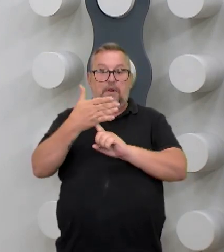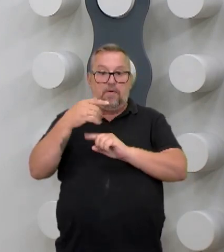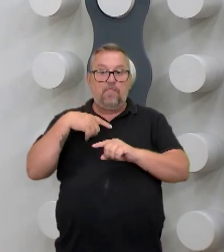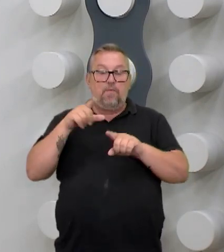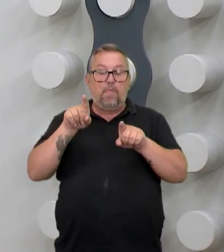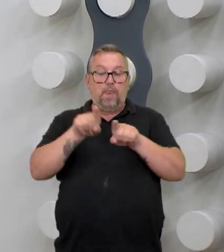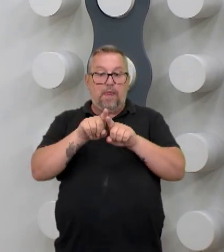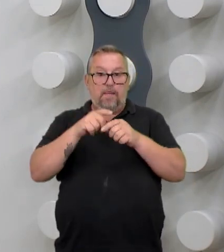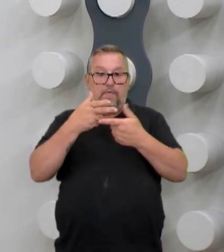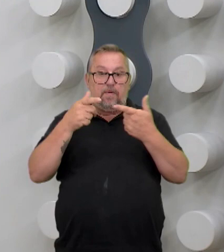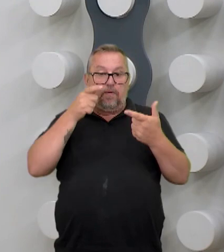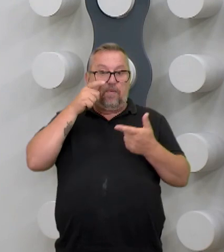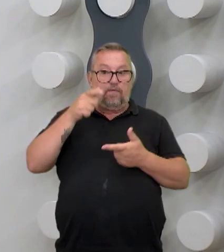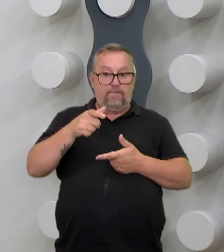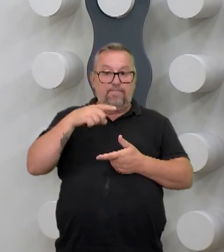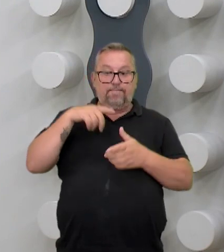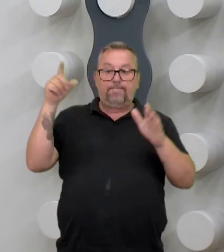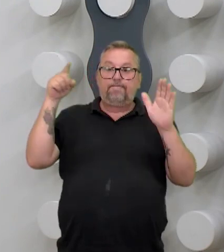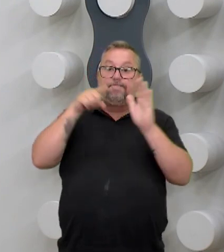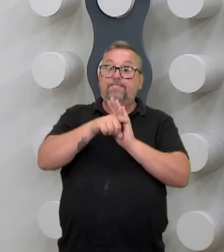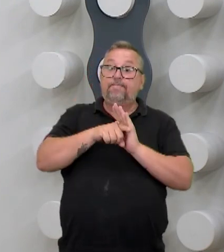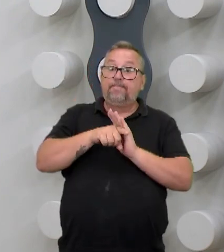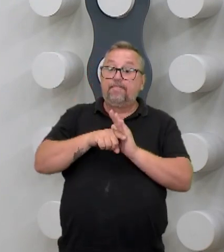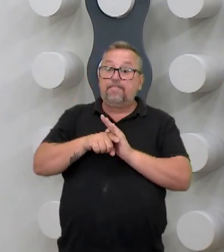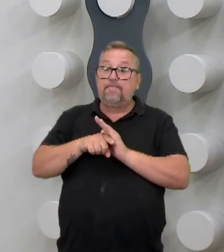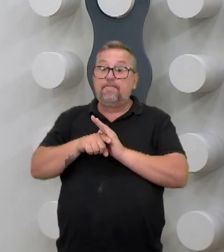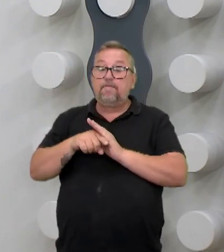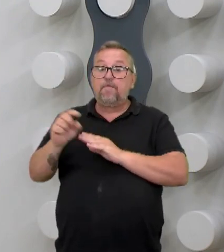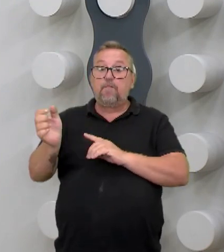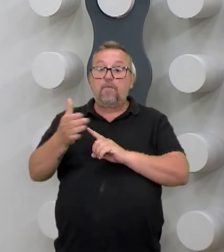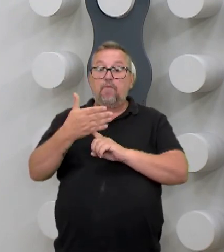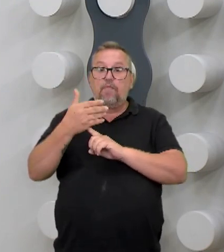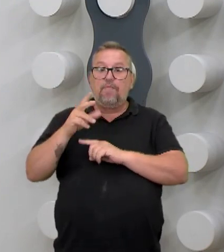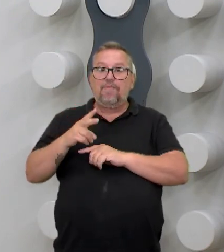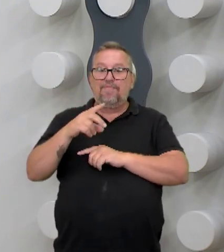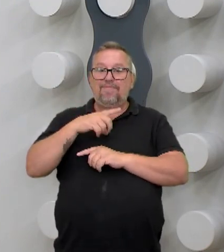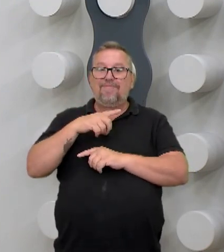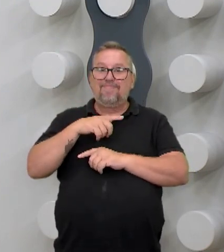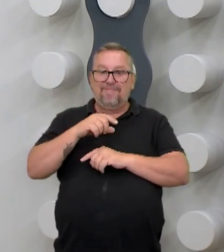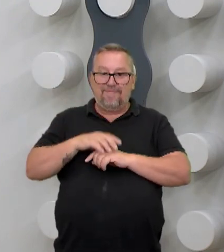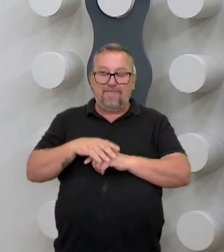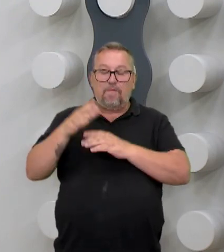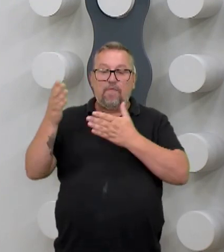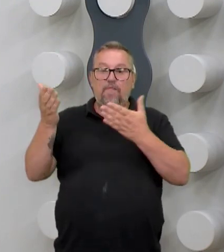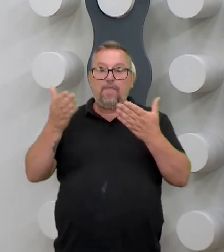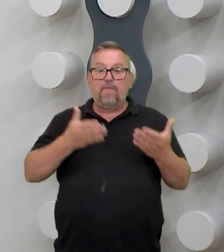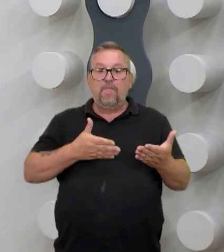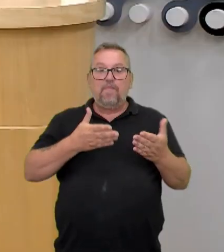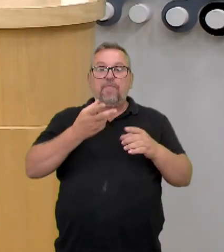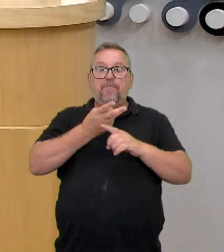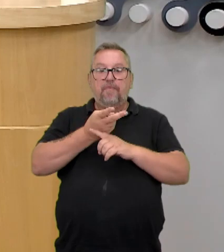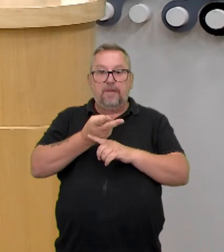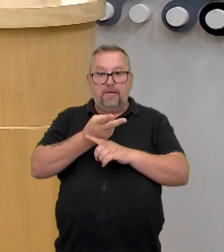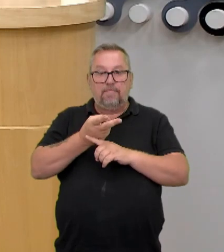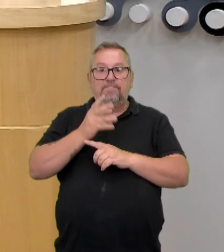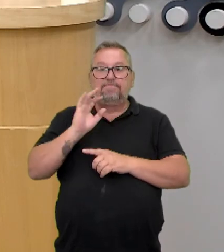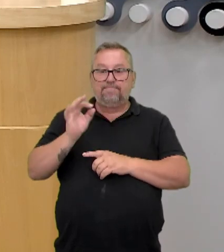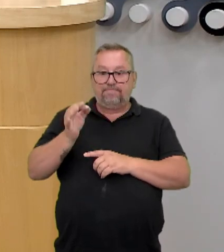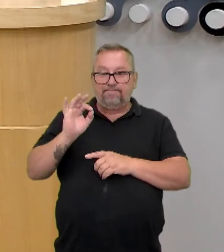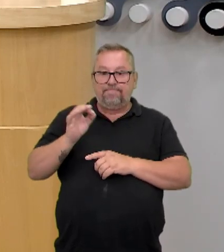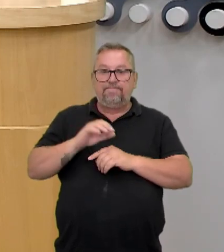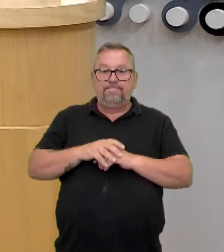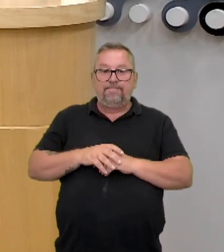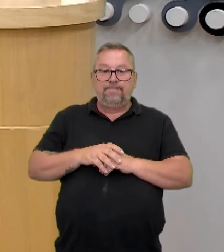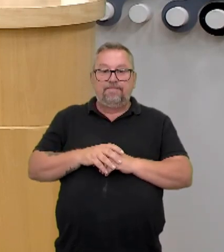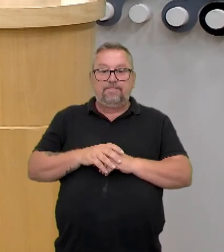que eu vi na minha pesquisa é que a tecnologia sempre interferiu no jornalismo. Ela sempre trouxe uma luz diferente ao jornalismo, né? Verdade. Por exemplo,